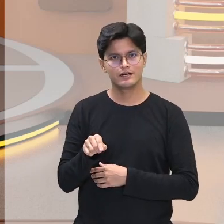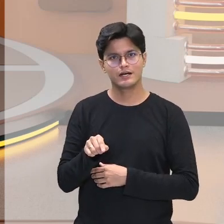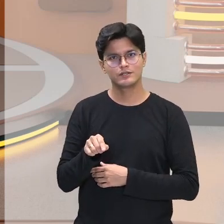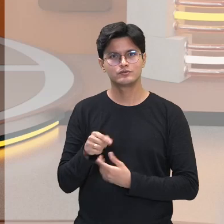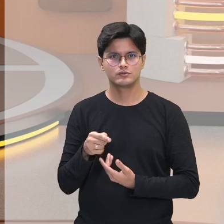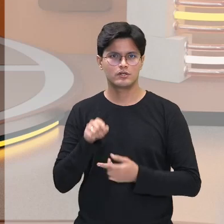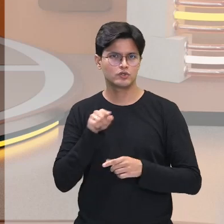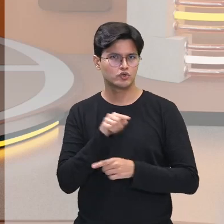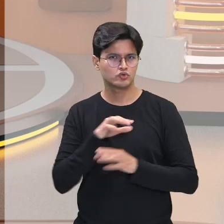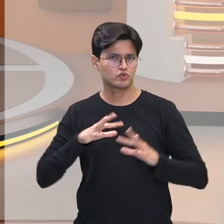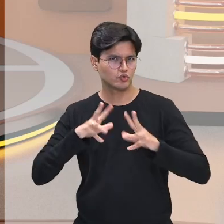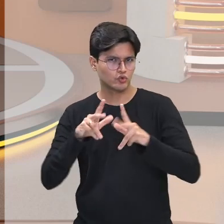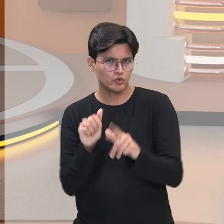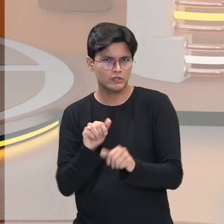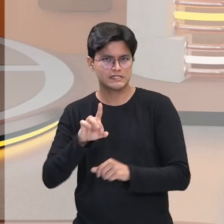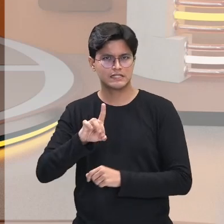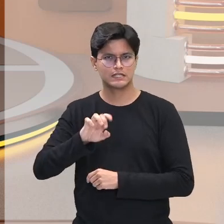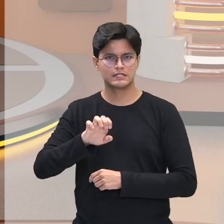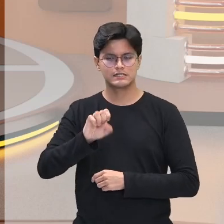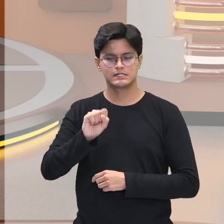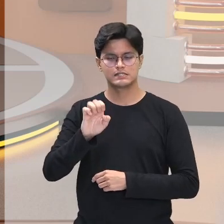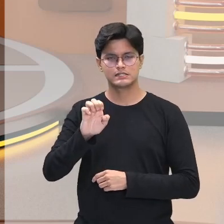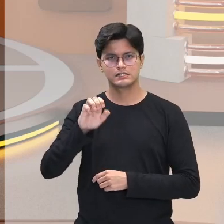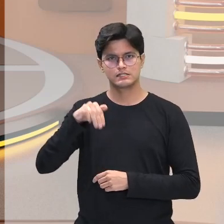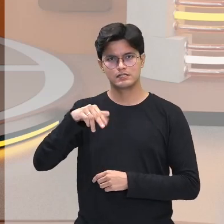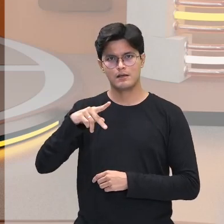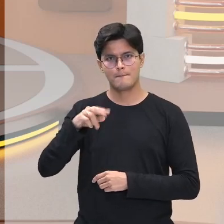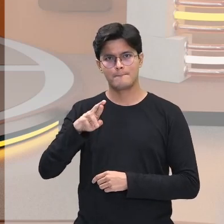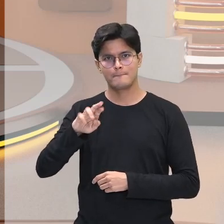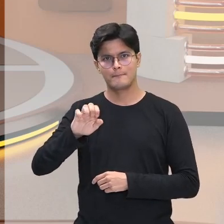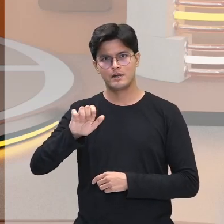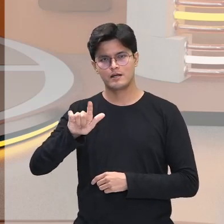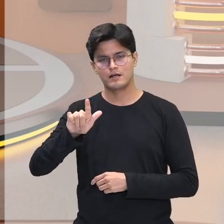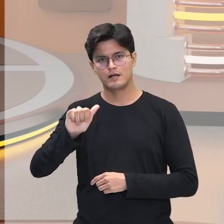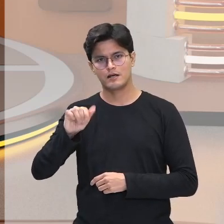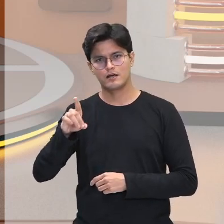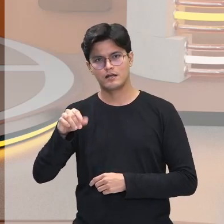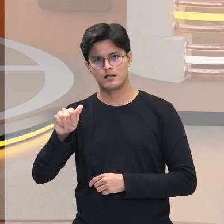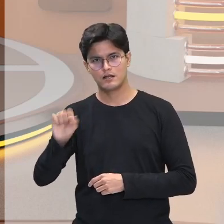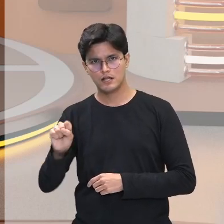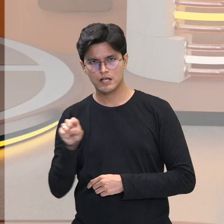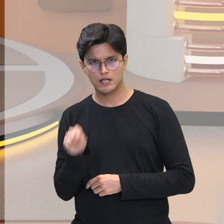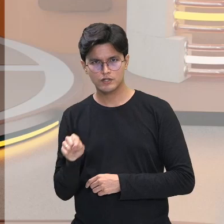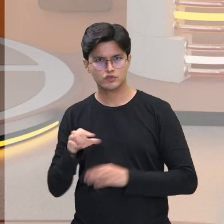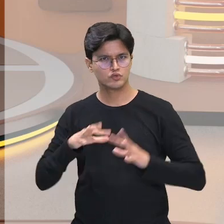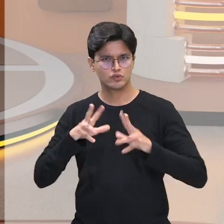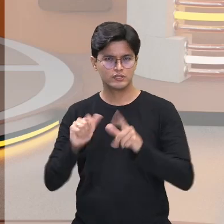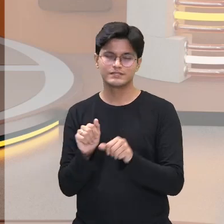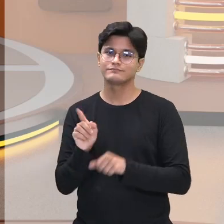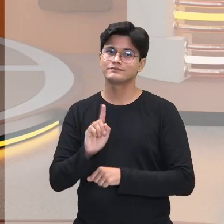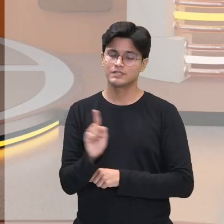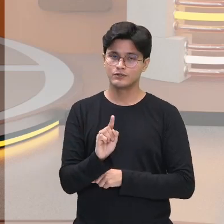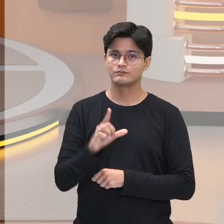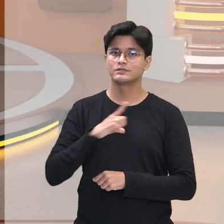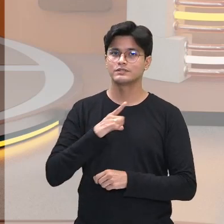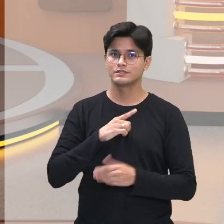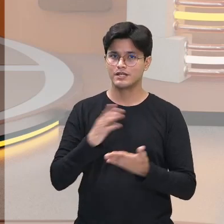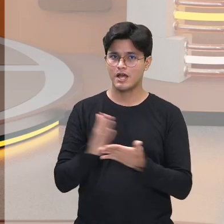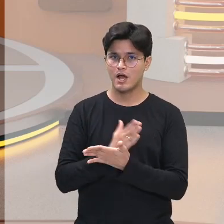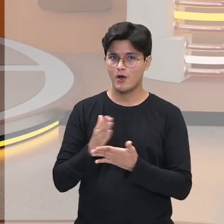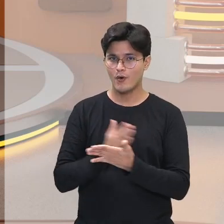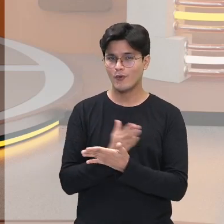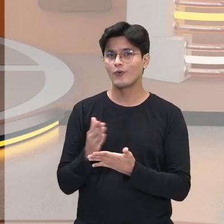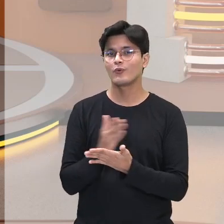tá? Existem pessoas que não estando trabalhando, não estando lá no emprego formal, elas não são